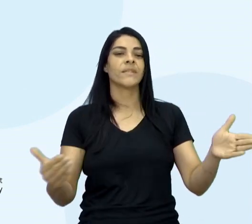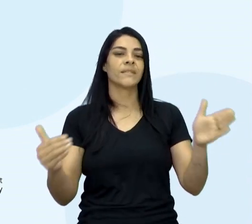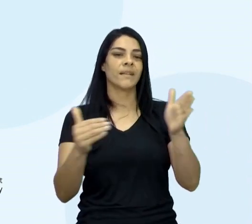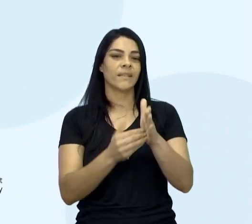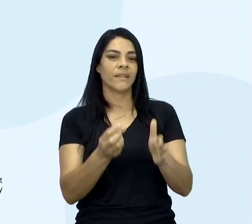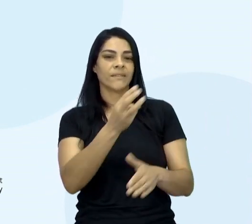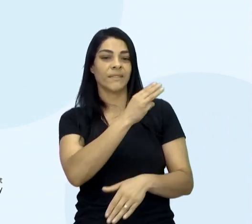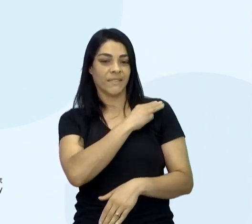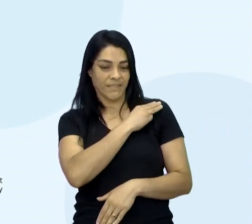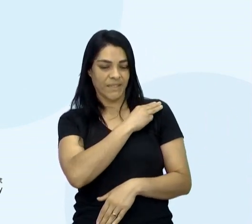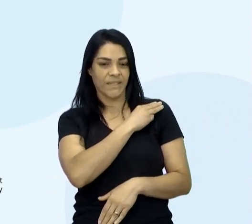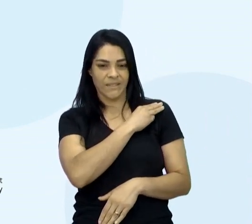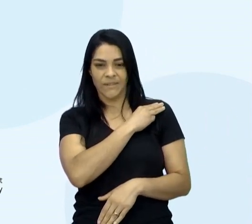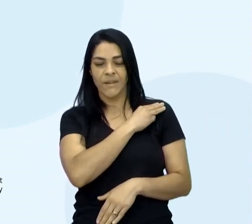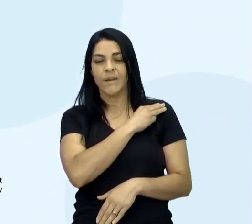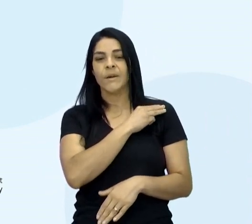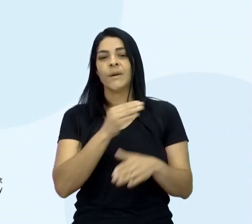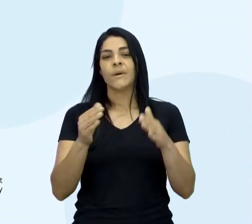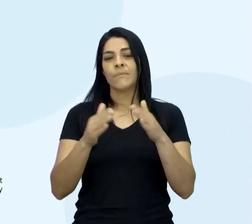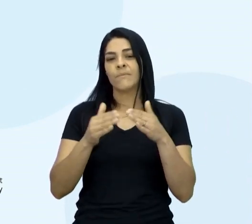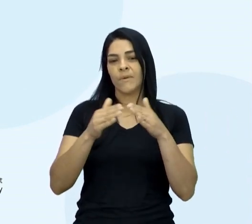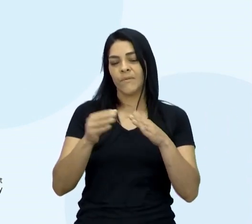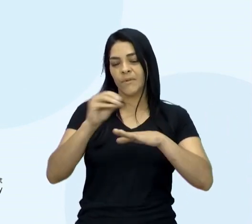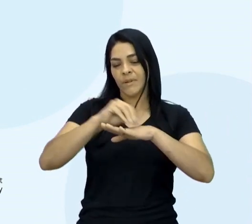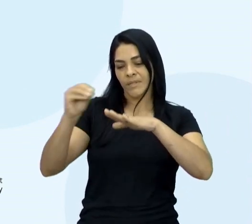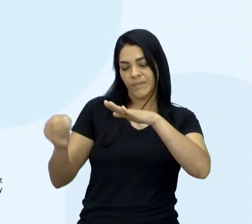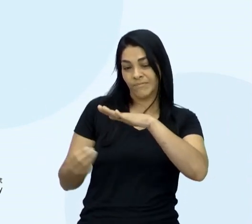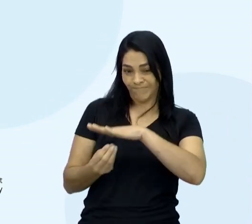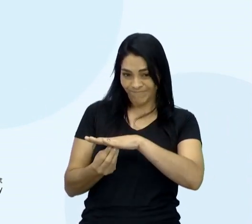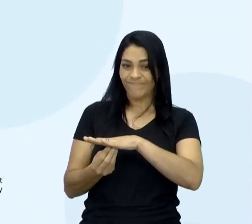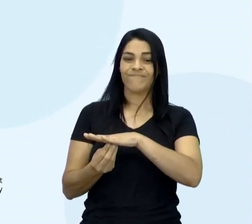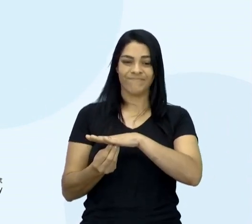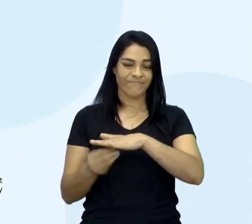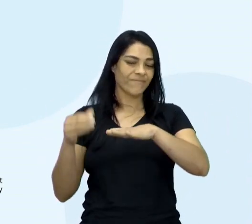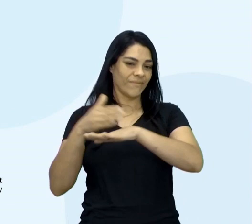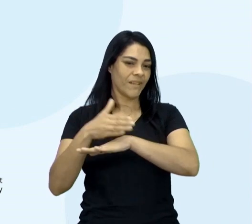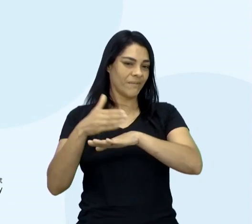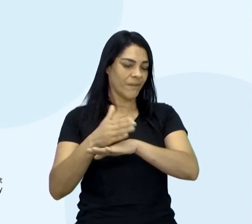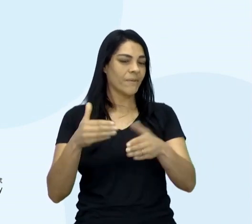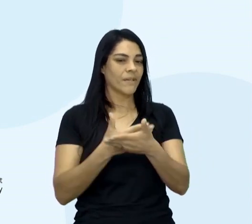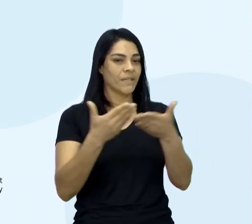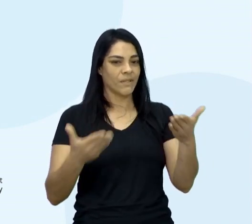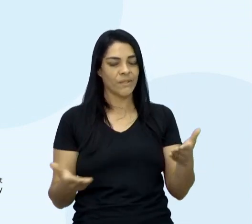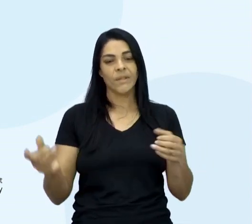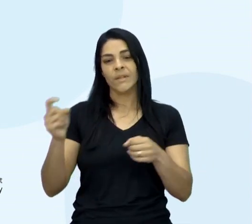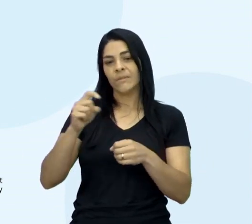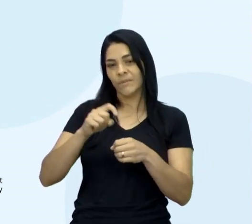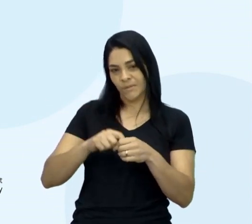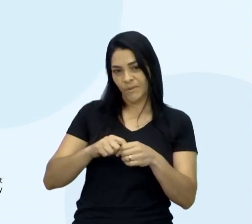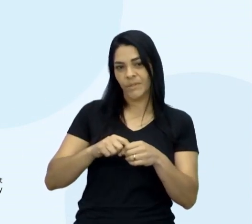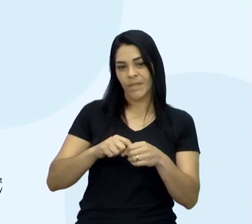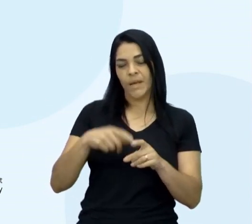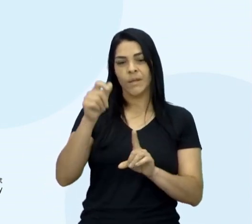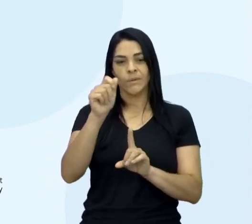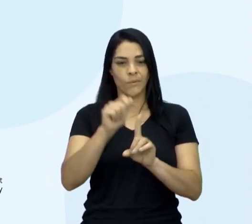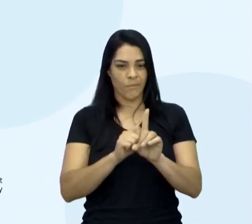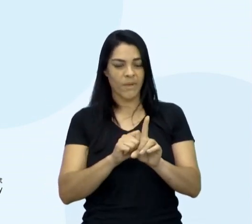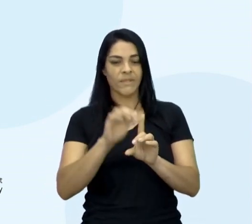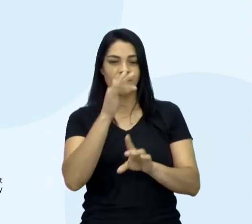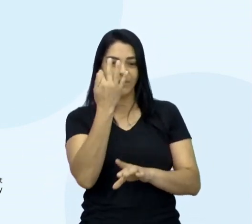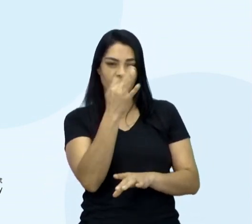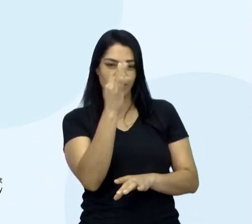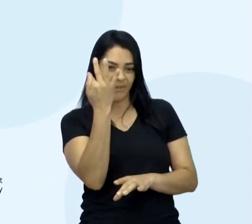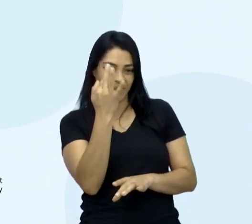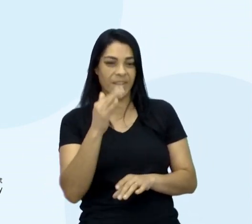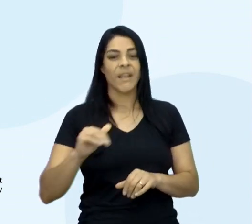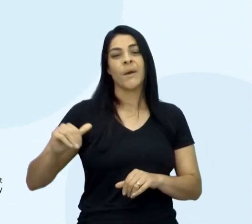série. Não deixem de acessar nossas aulas aí no repositório e a gente vai voltar aí, no caso em fevereiro,